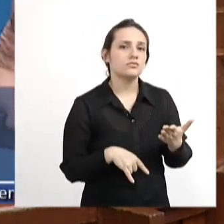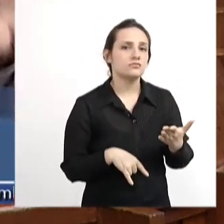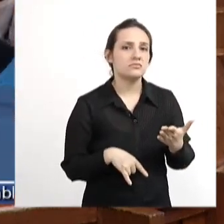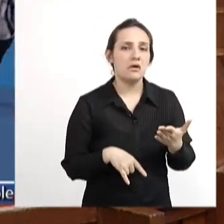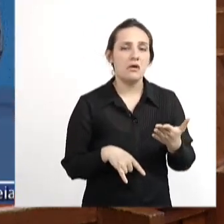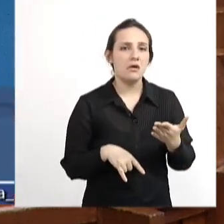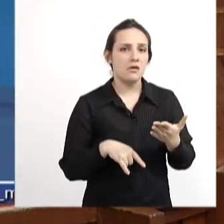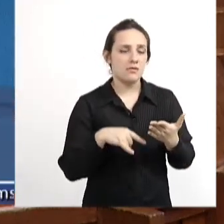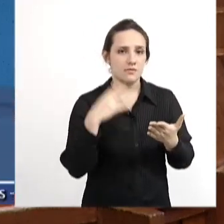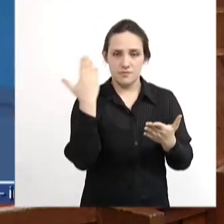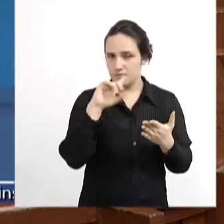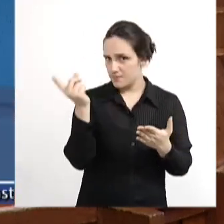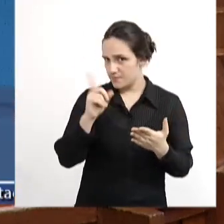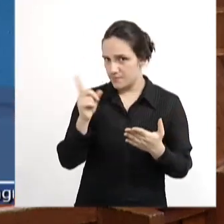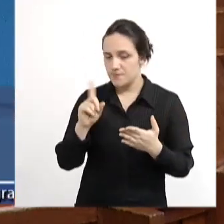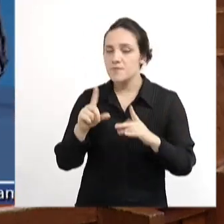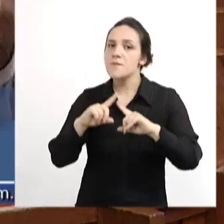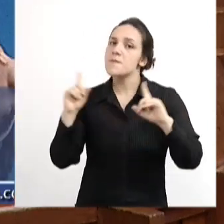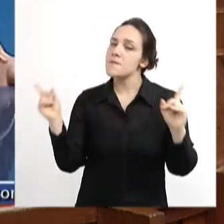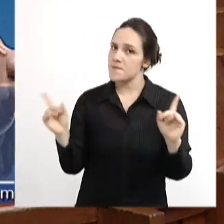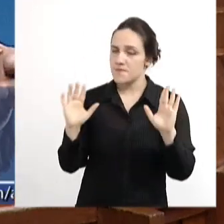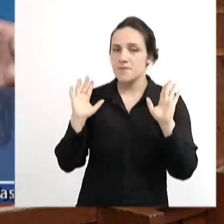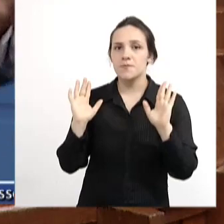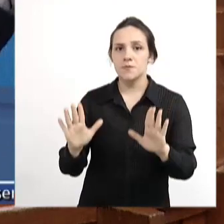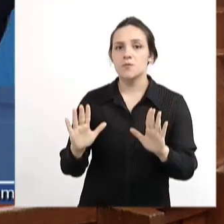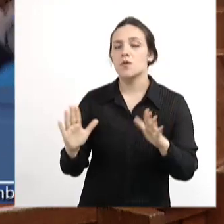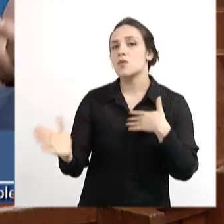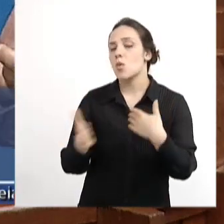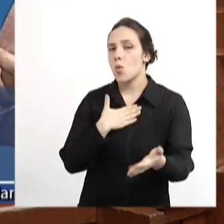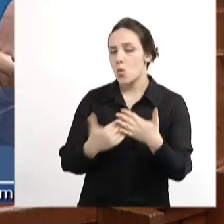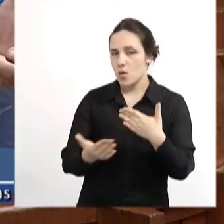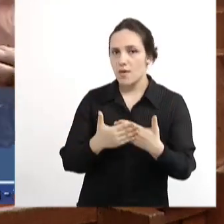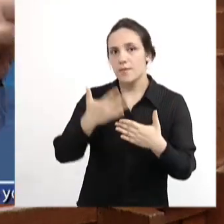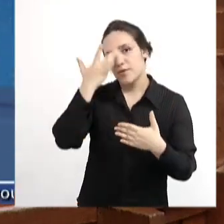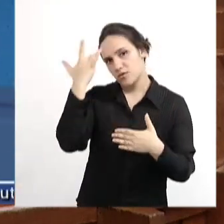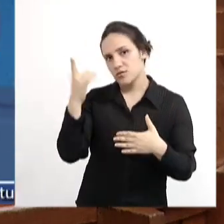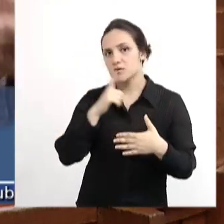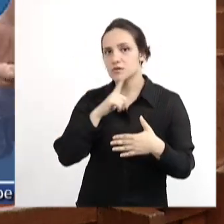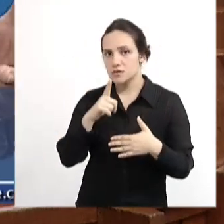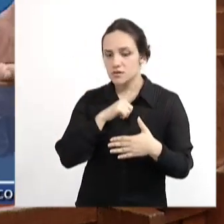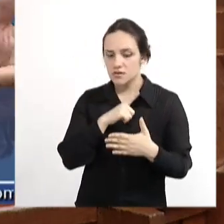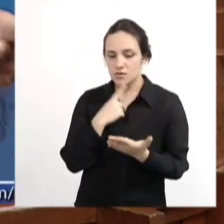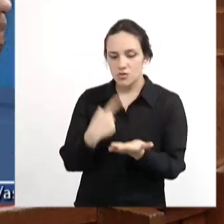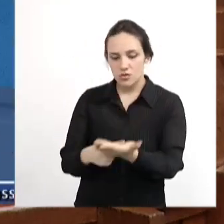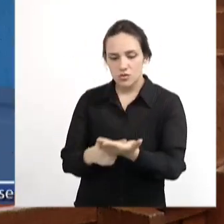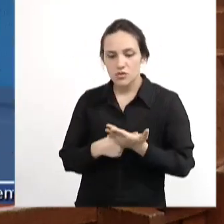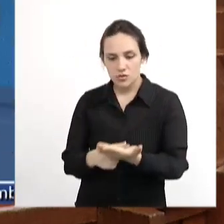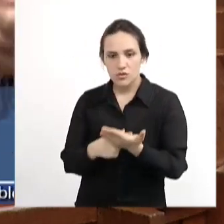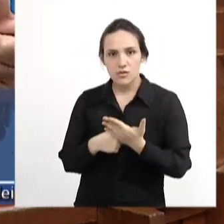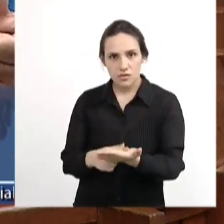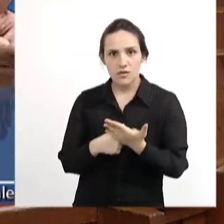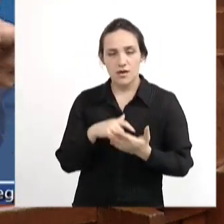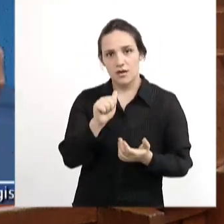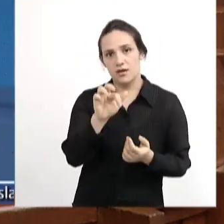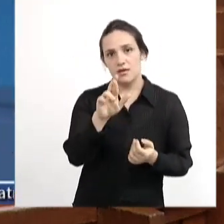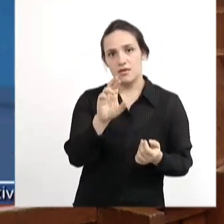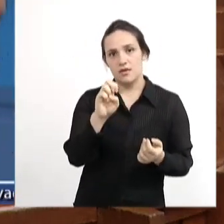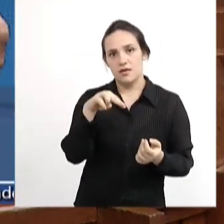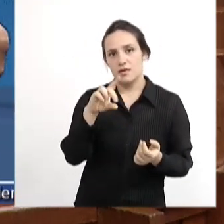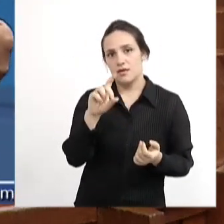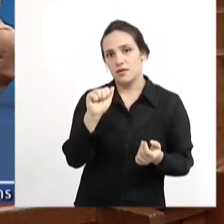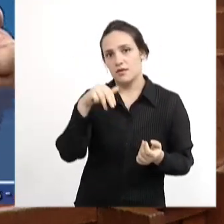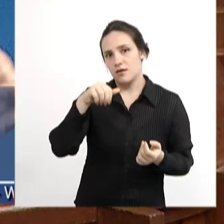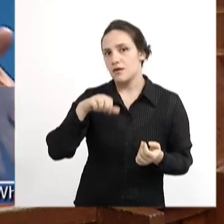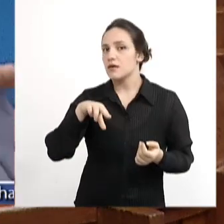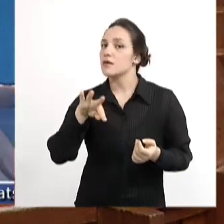gaveta. Mas a lei ampara que qualquer produtor rural, com contrato de comodato, com contrato de arrendamento, com contrato de parceria, com